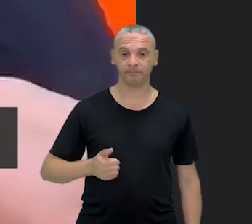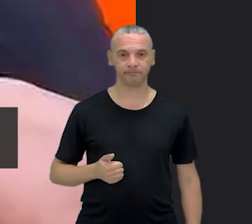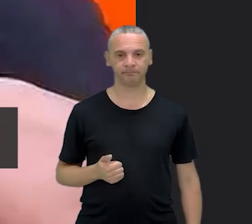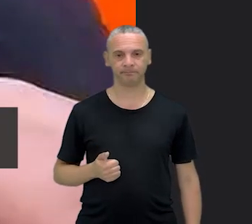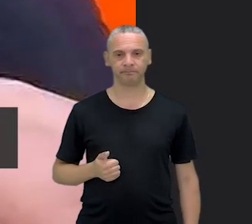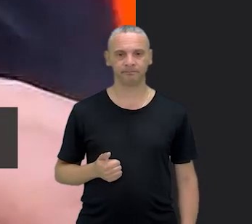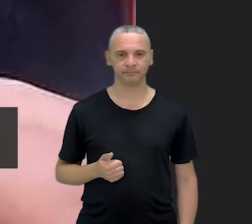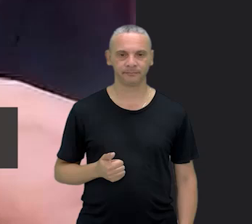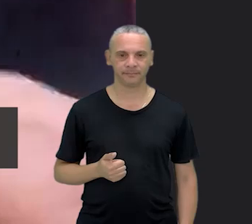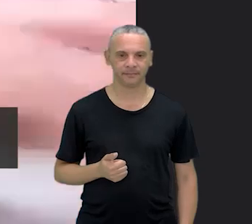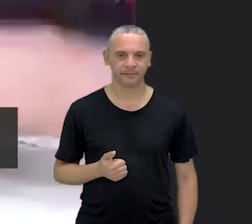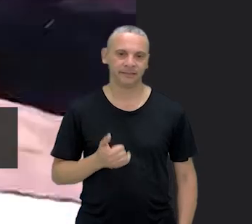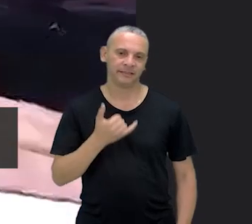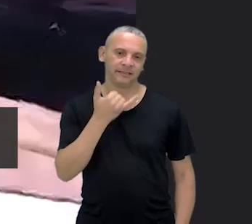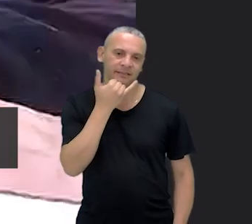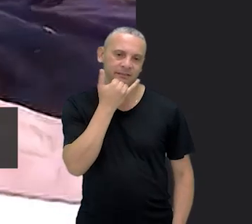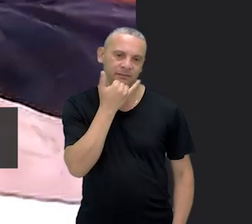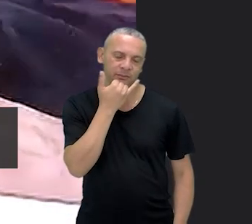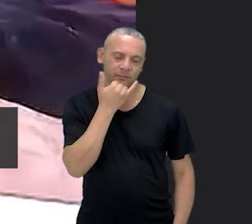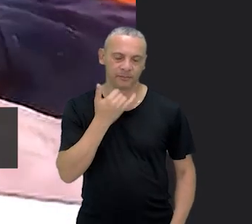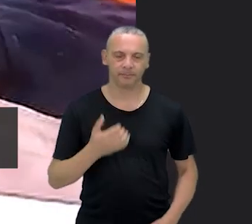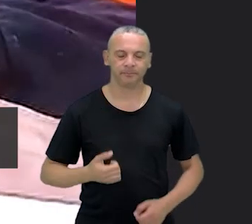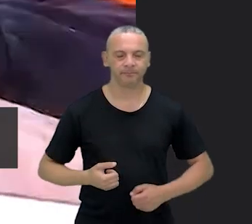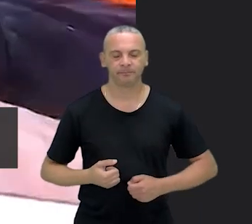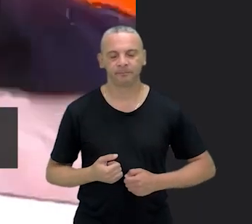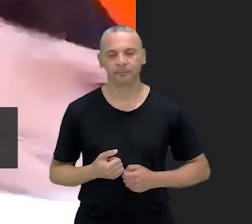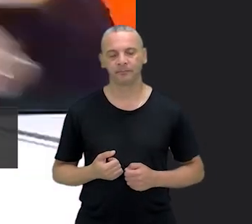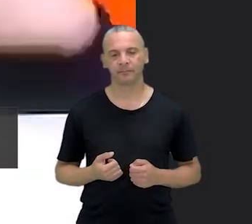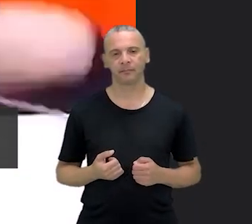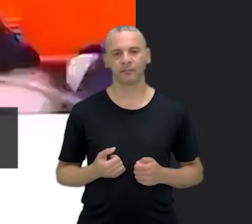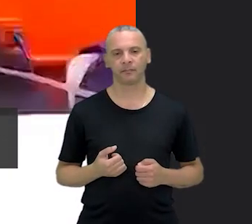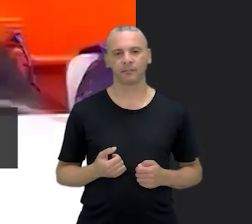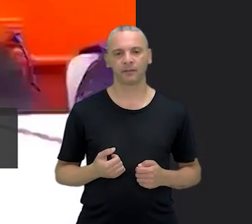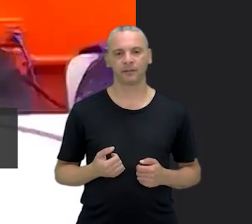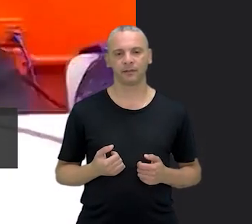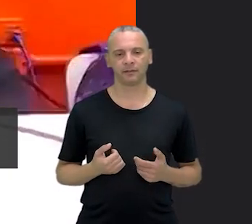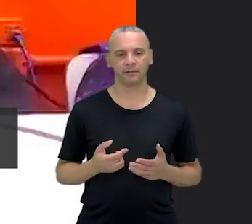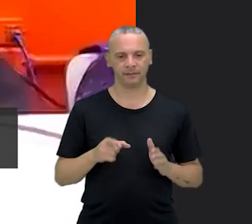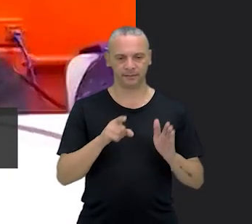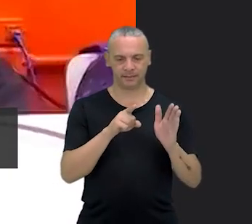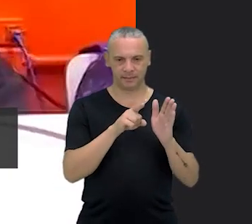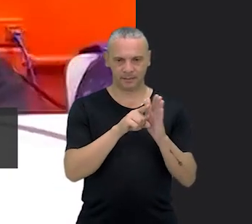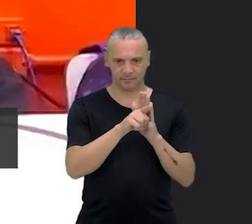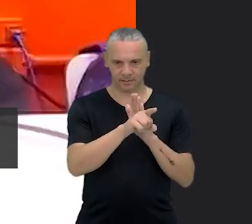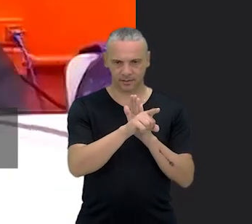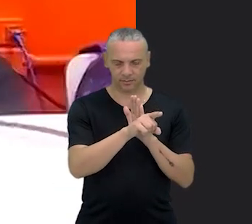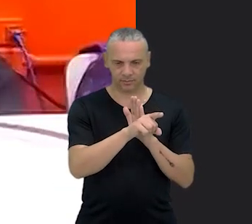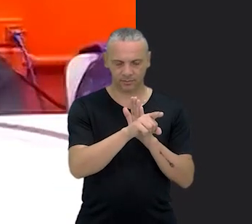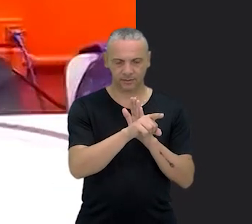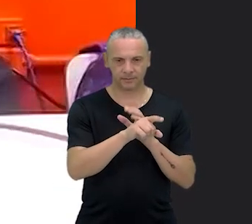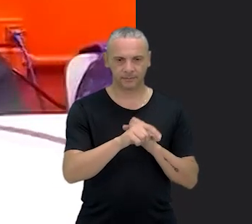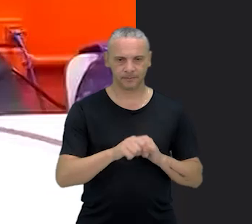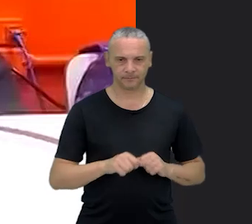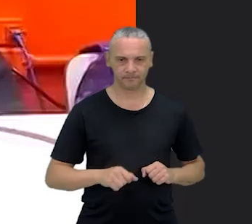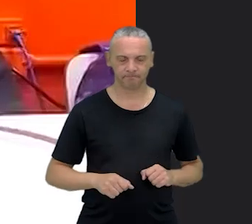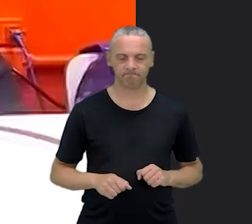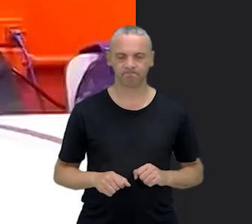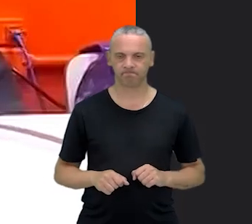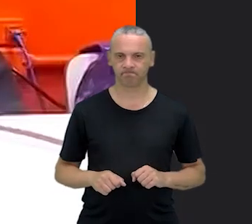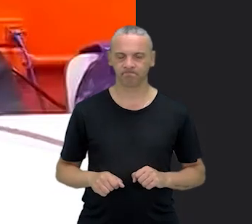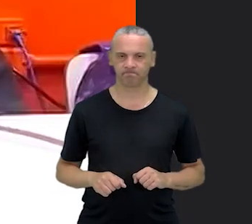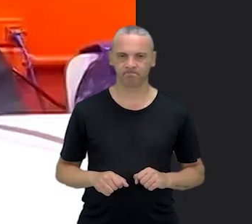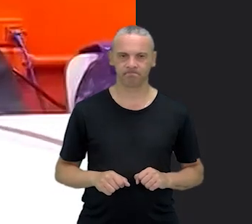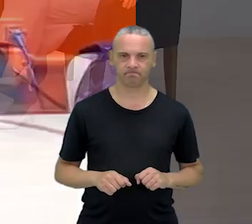estou ouvindo. Travou um pouquinho o celular, eu não consegui entrar. Uma perguntinha antes. Oi. Deixa eu te fazer uma pergunta